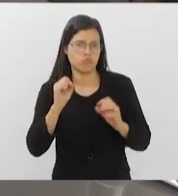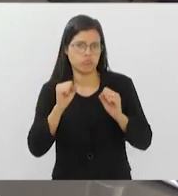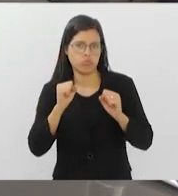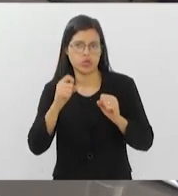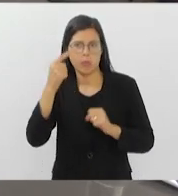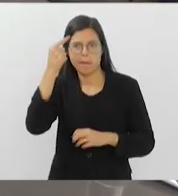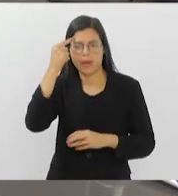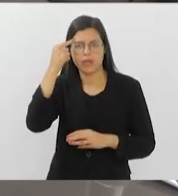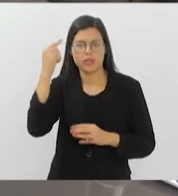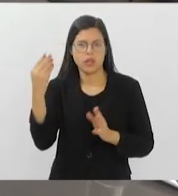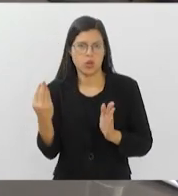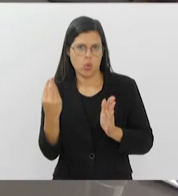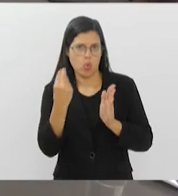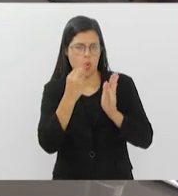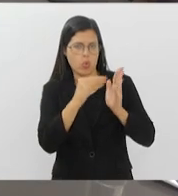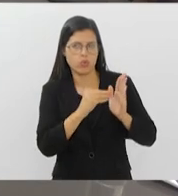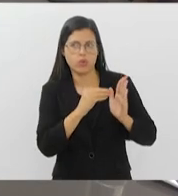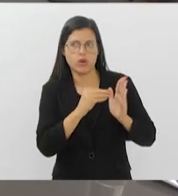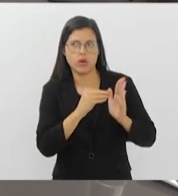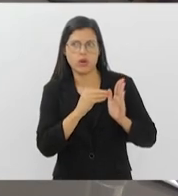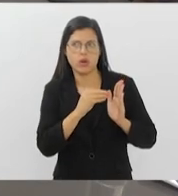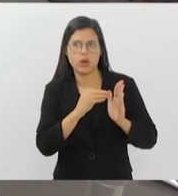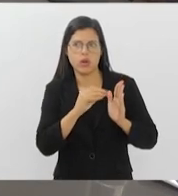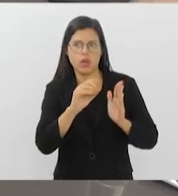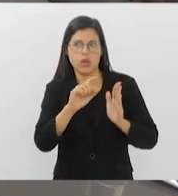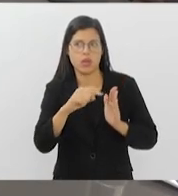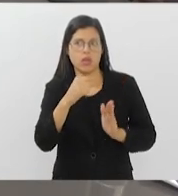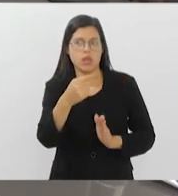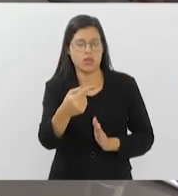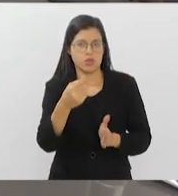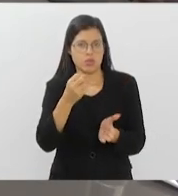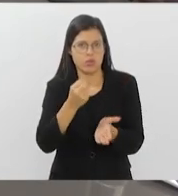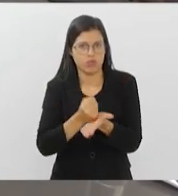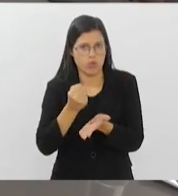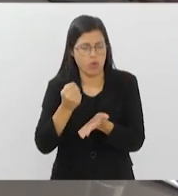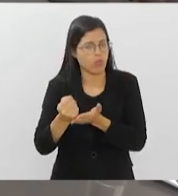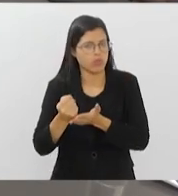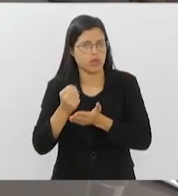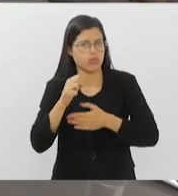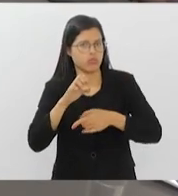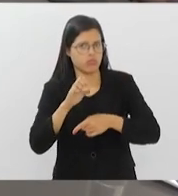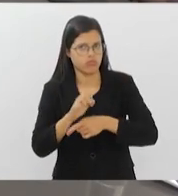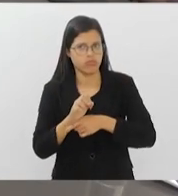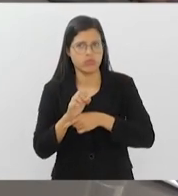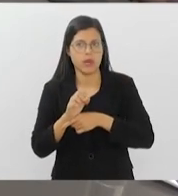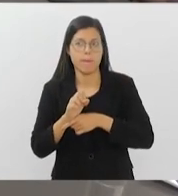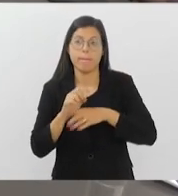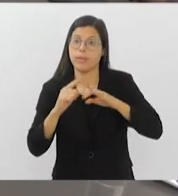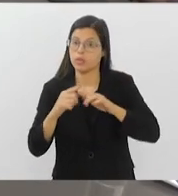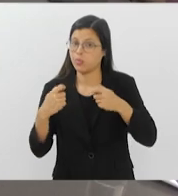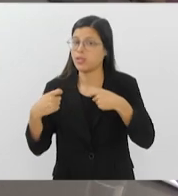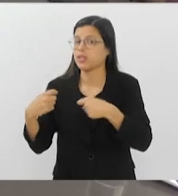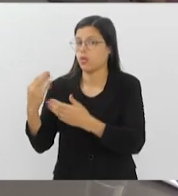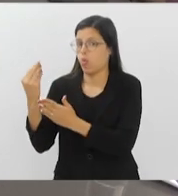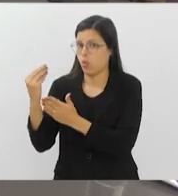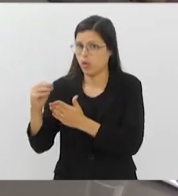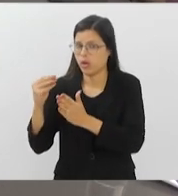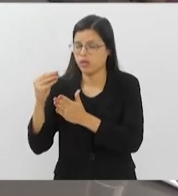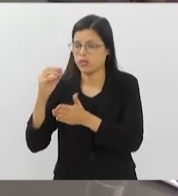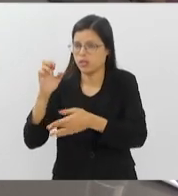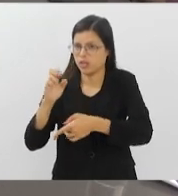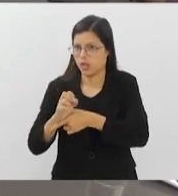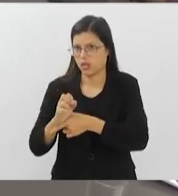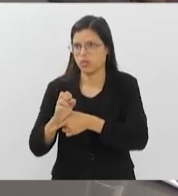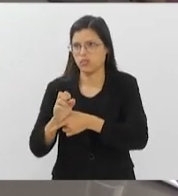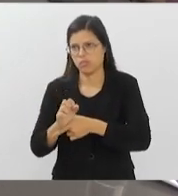incluir isso, ter essa previsão nas próximas concessões estaduais. Também, resolve. Sim, mas tem que dizer que é estadual.